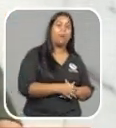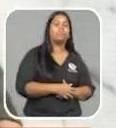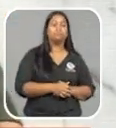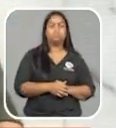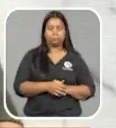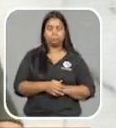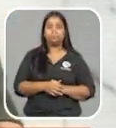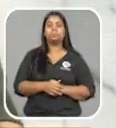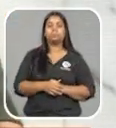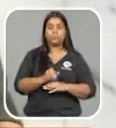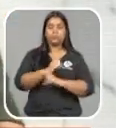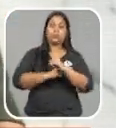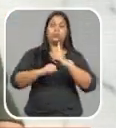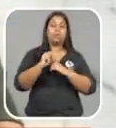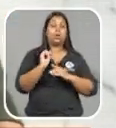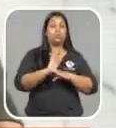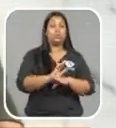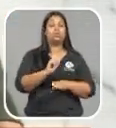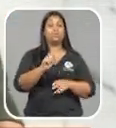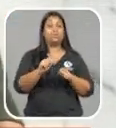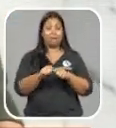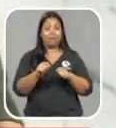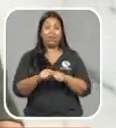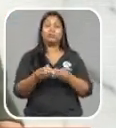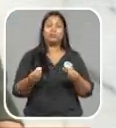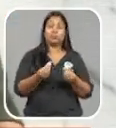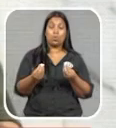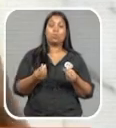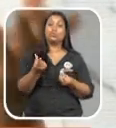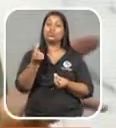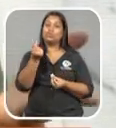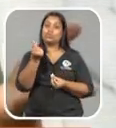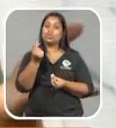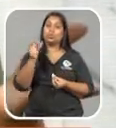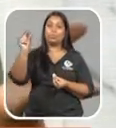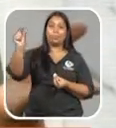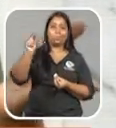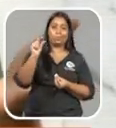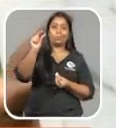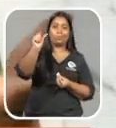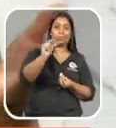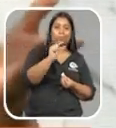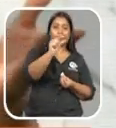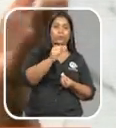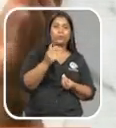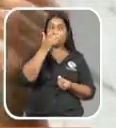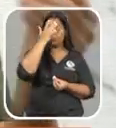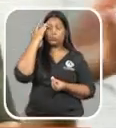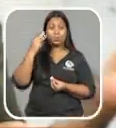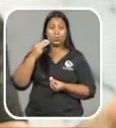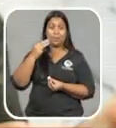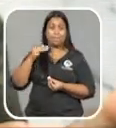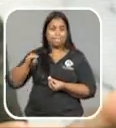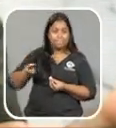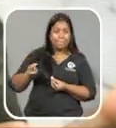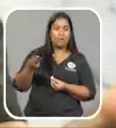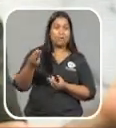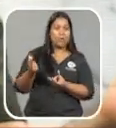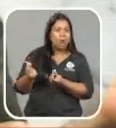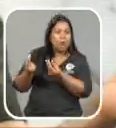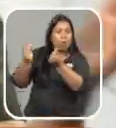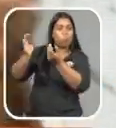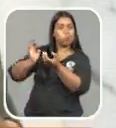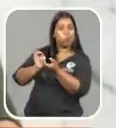isso desconcentrando renda, taxando os milionários. E quando a gente fala de reforma tributária, as pessoas não precisam ficar